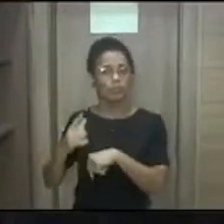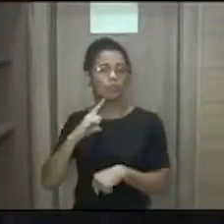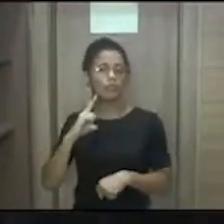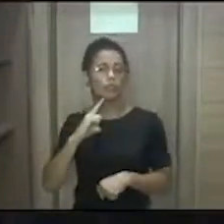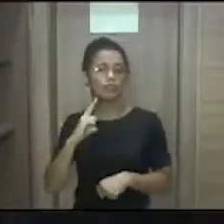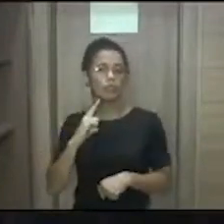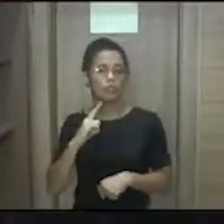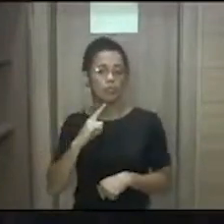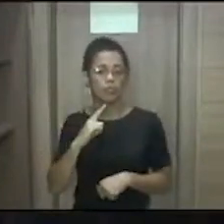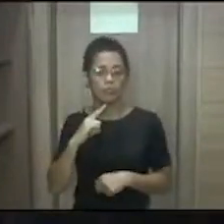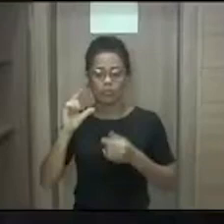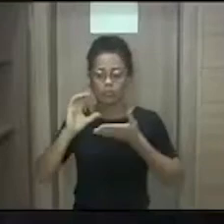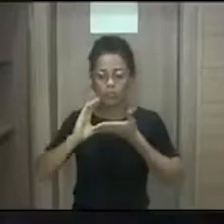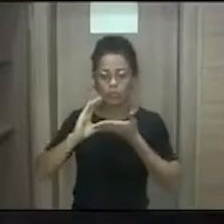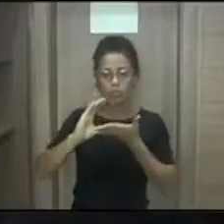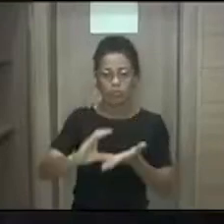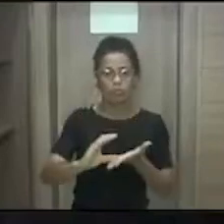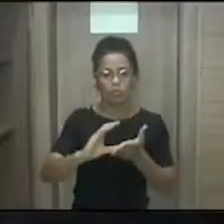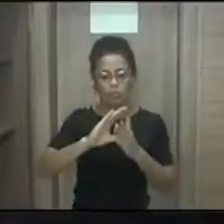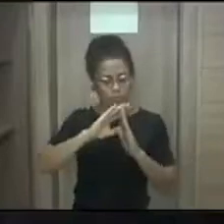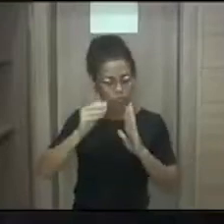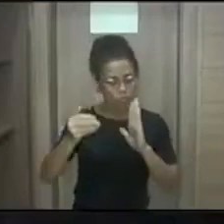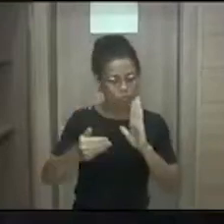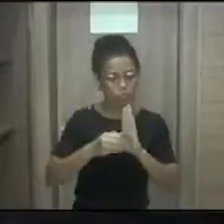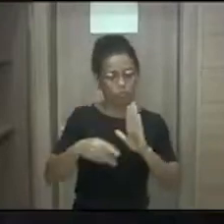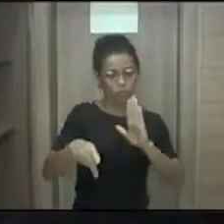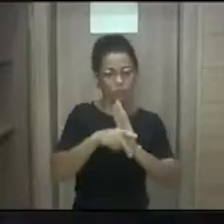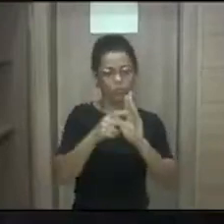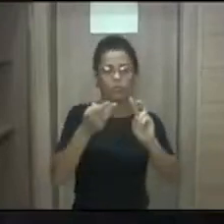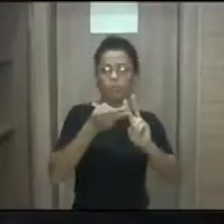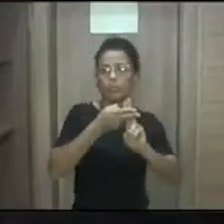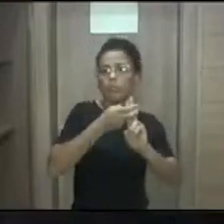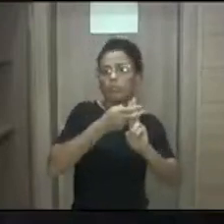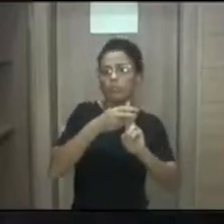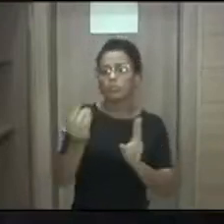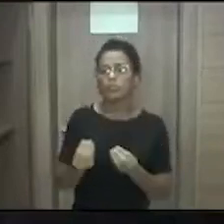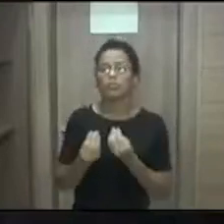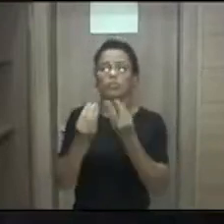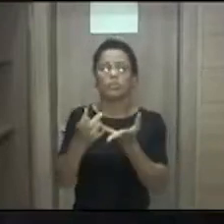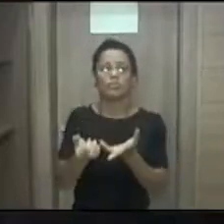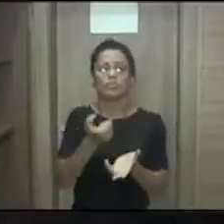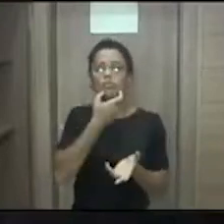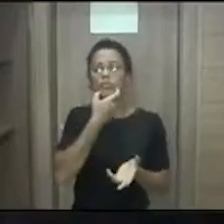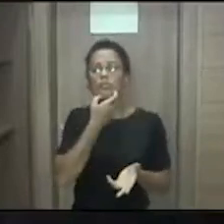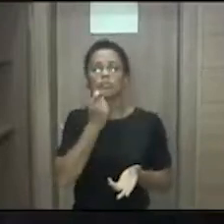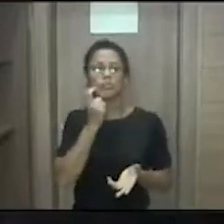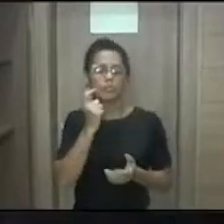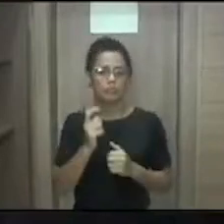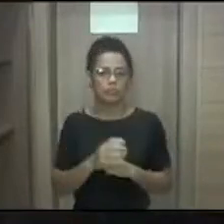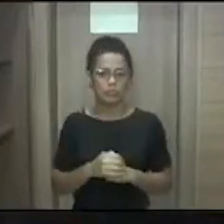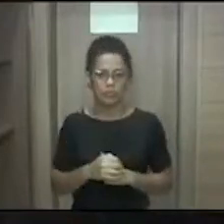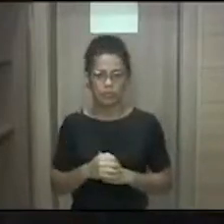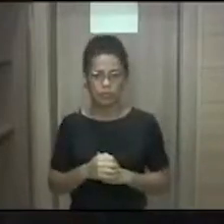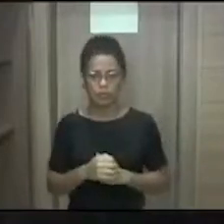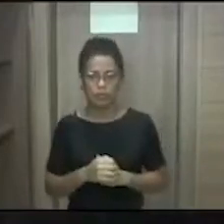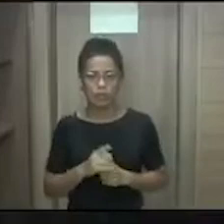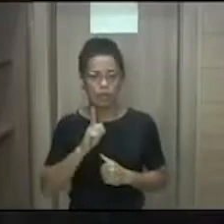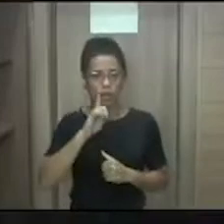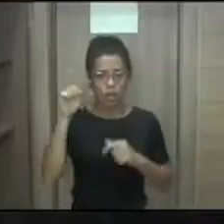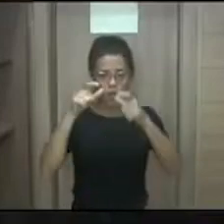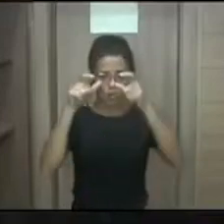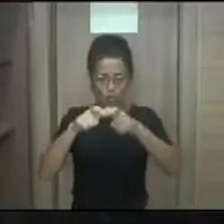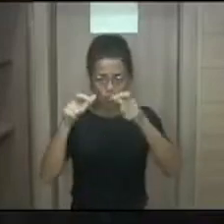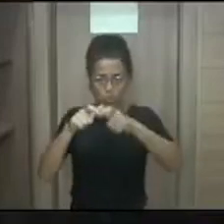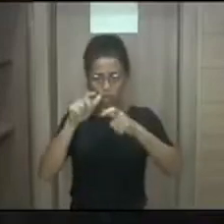tem um custeio integral da prótese no SUS pelo serviço público. Se a gente for pegar o NHS no Reino Unido, o